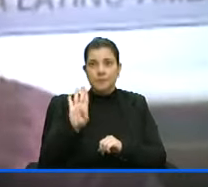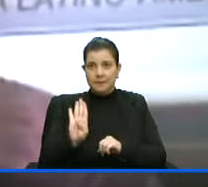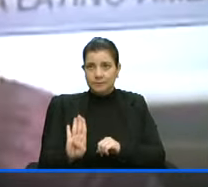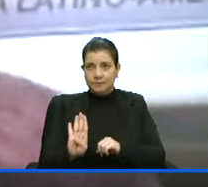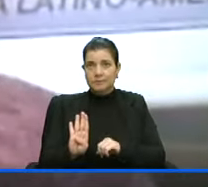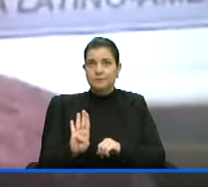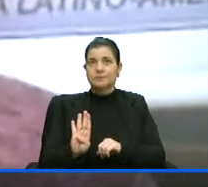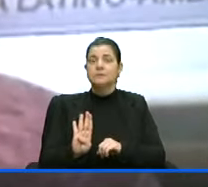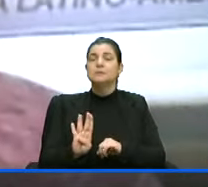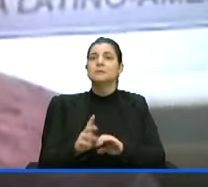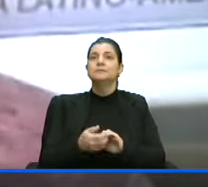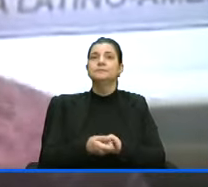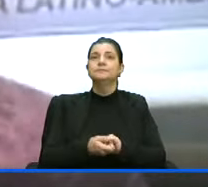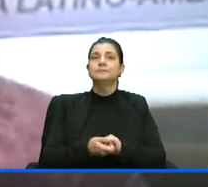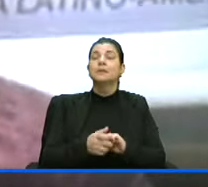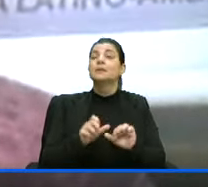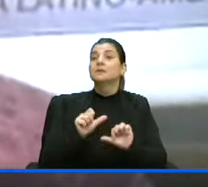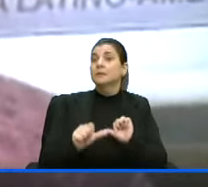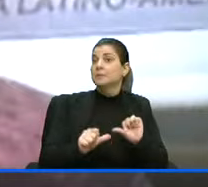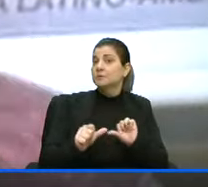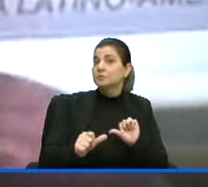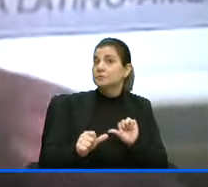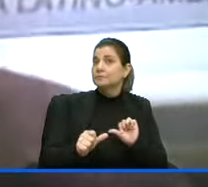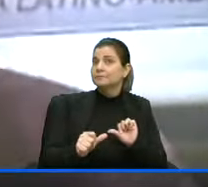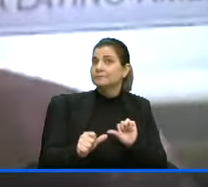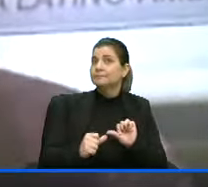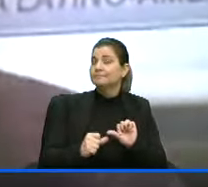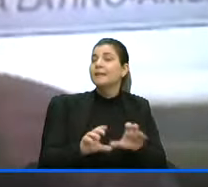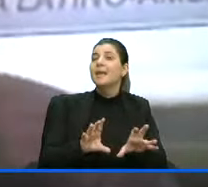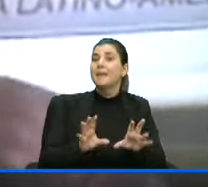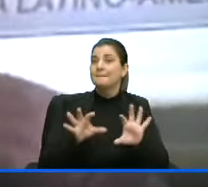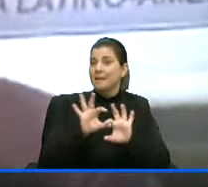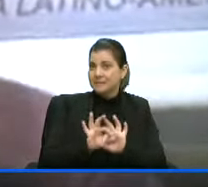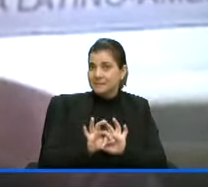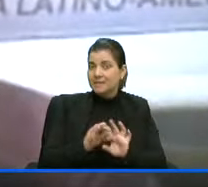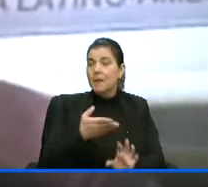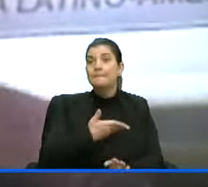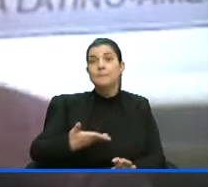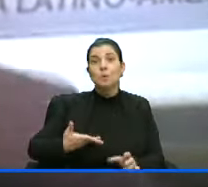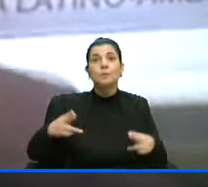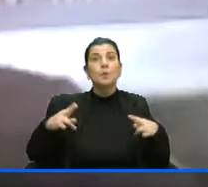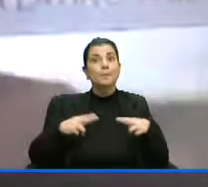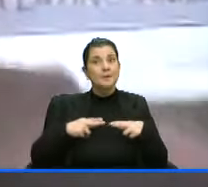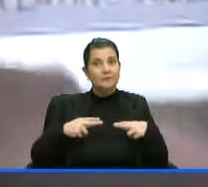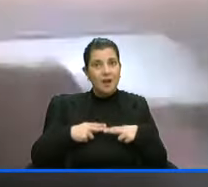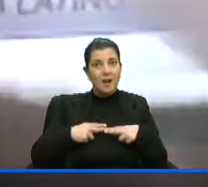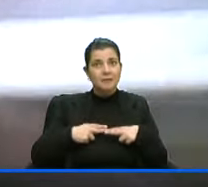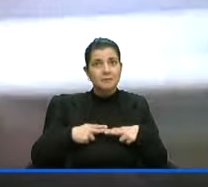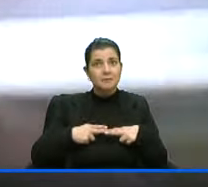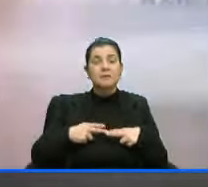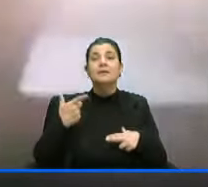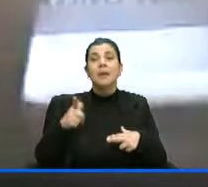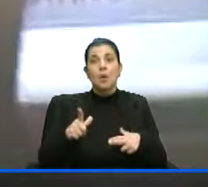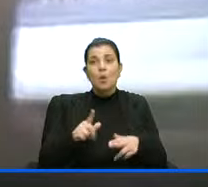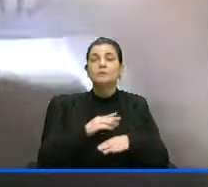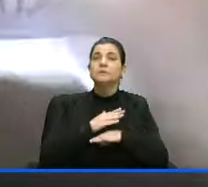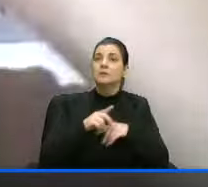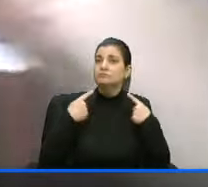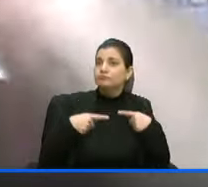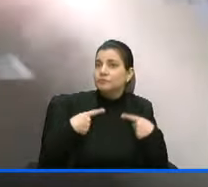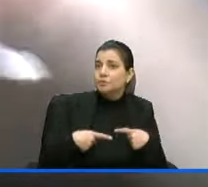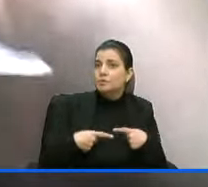2014, então que modifica, não é mais convênio, é parceria público-privada, que é uma outra conversa, com outro